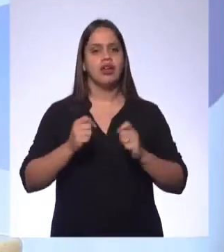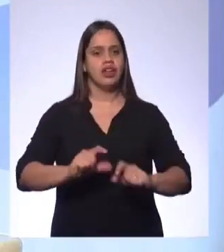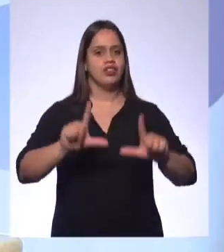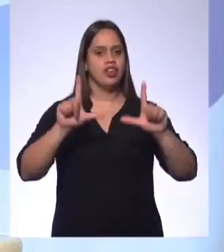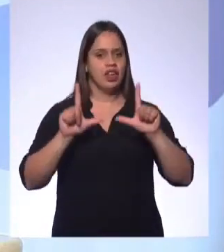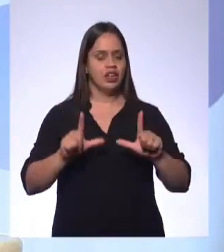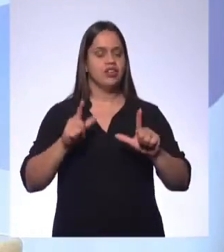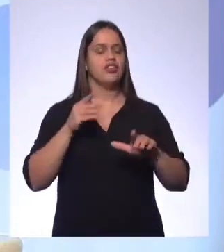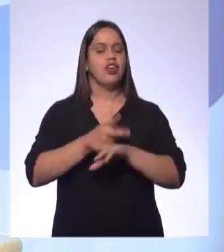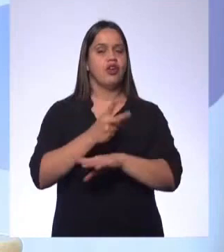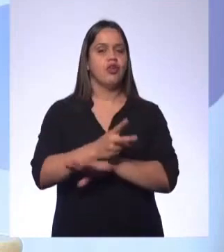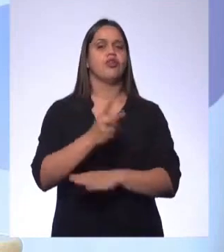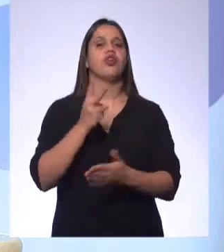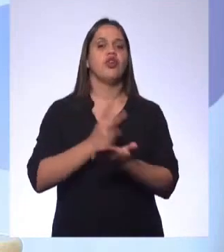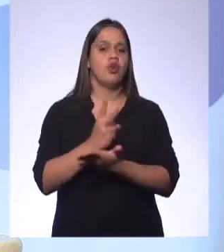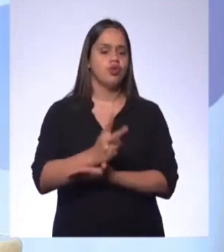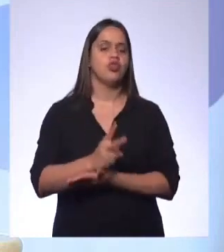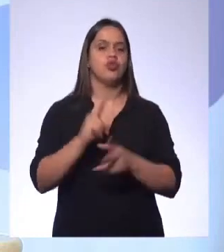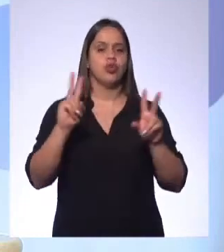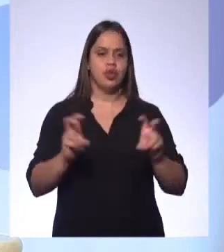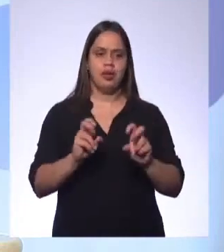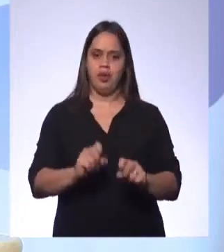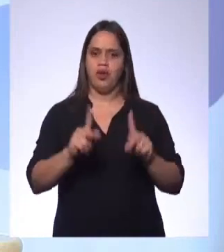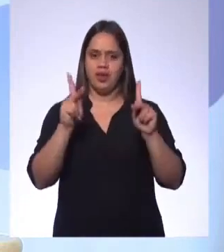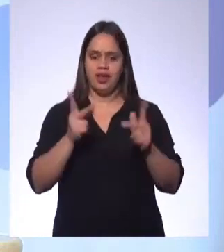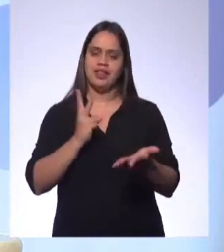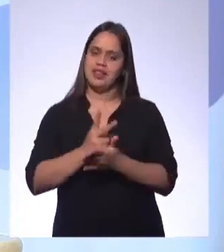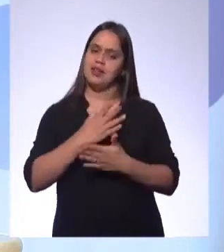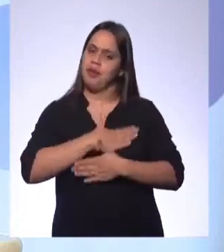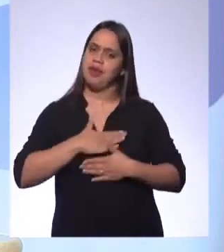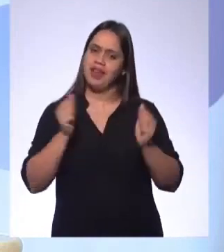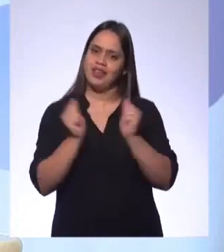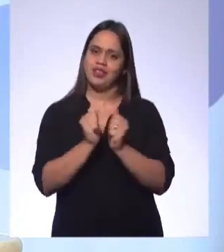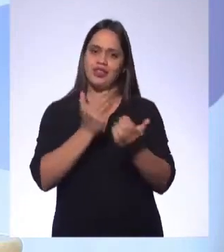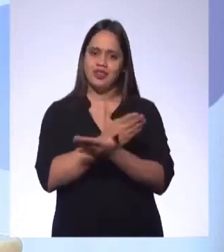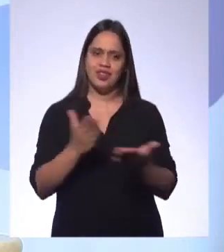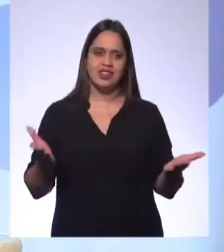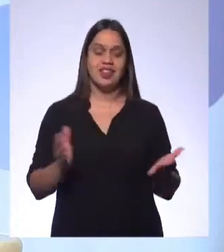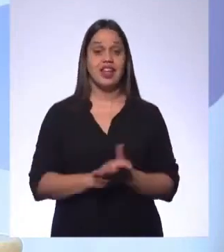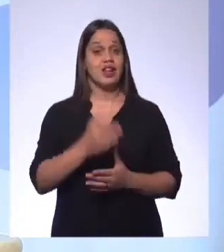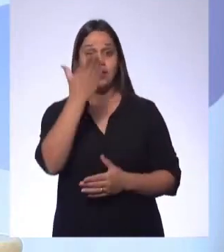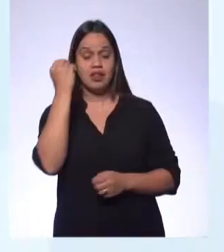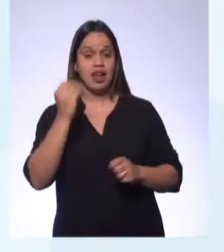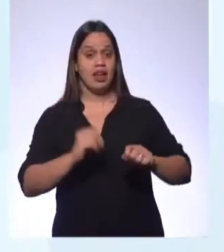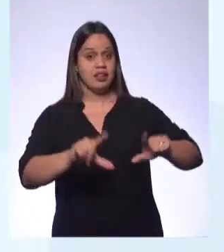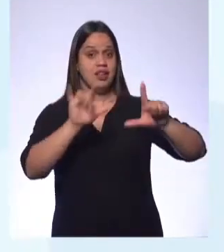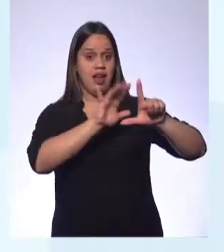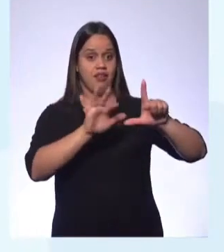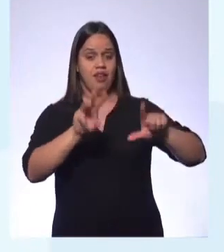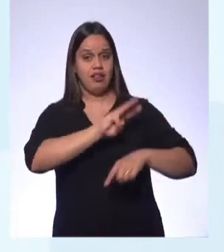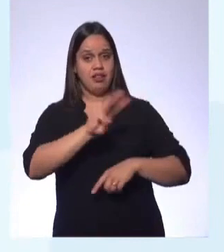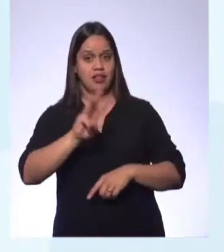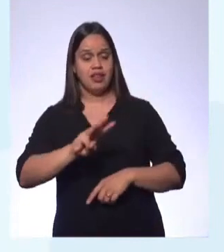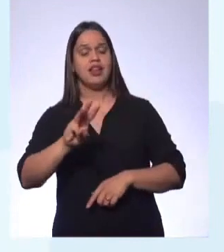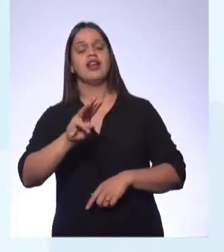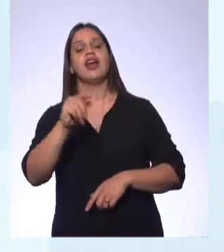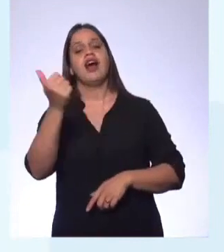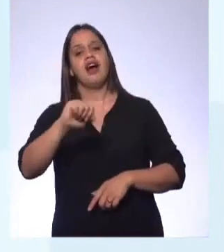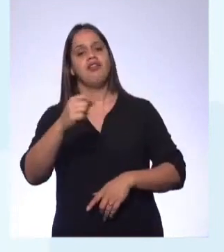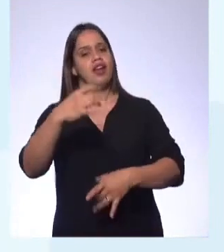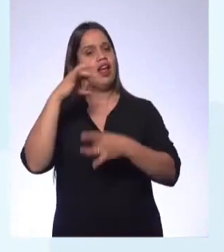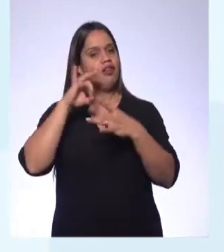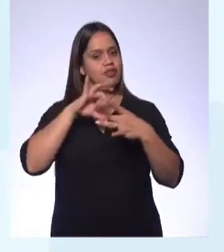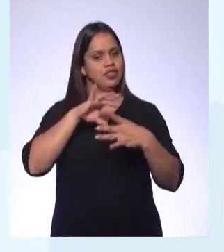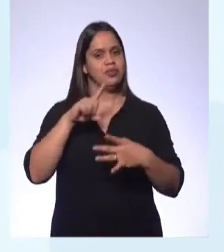aí uma continuidade com esse assunto. É sempre um prazer estar com vocês aqui. Não esqueçam de avaliar a aula, né, dar aí o feedback de vocês. E